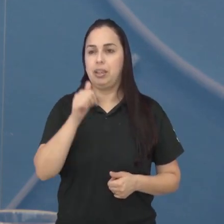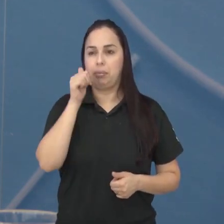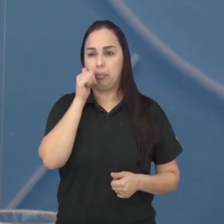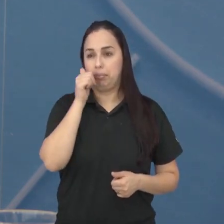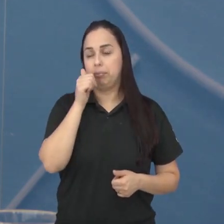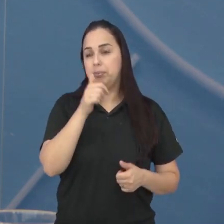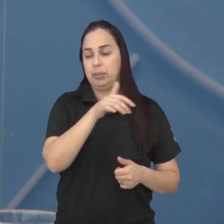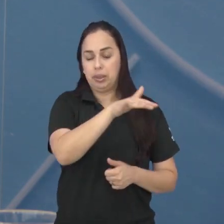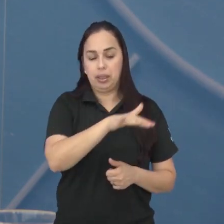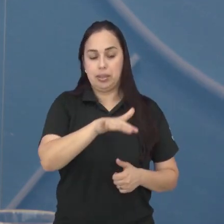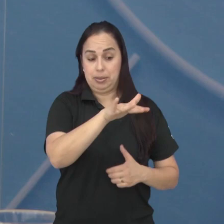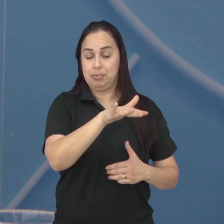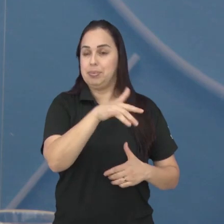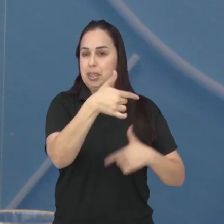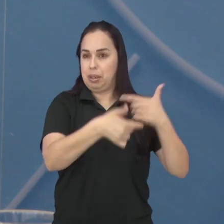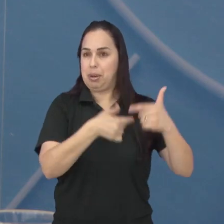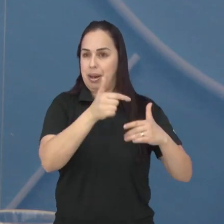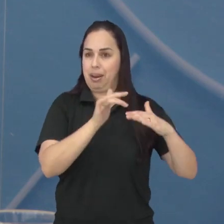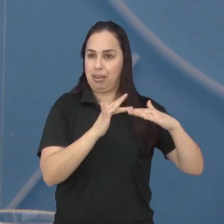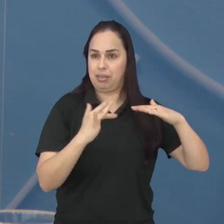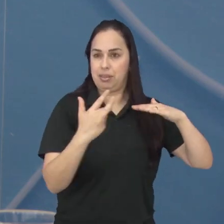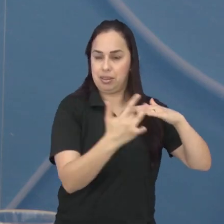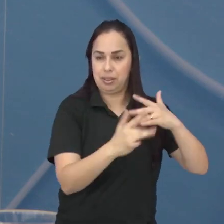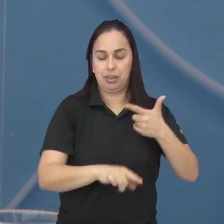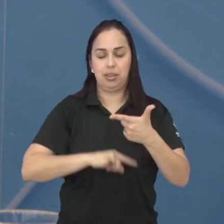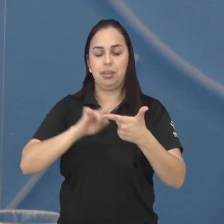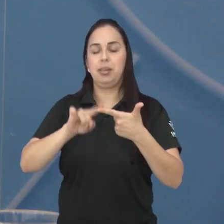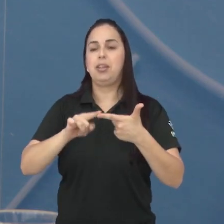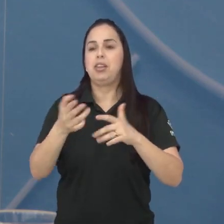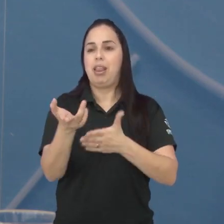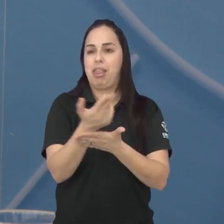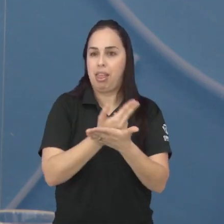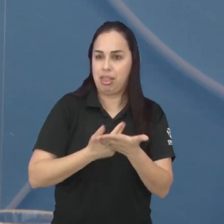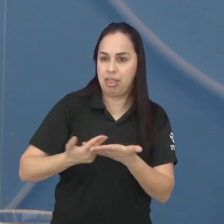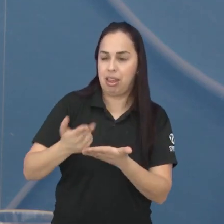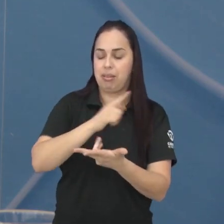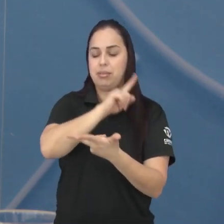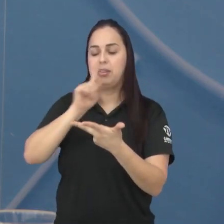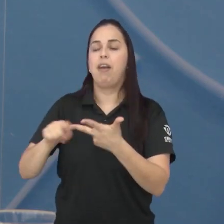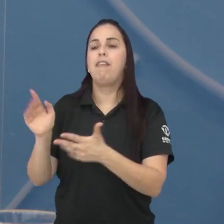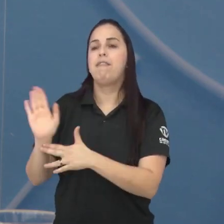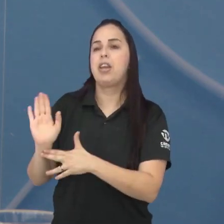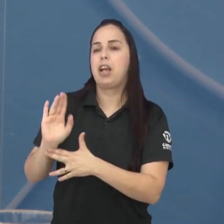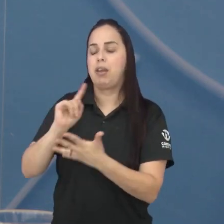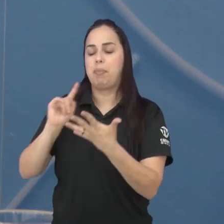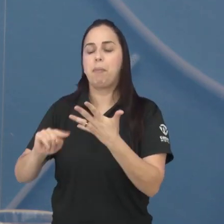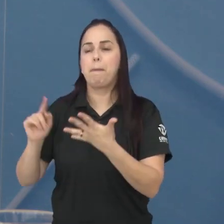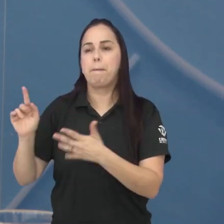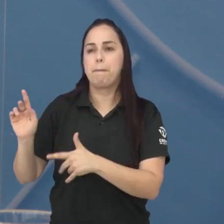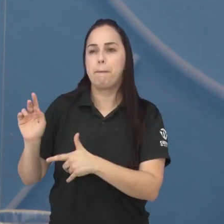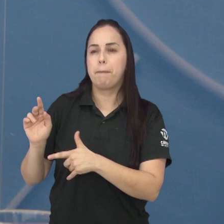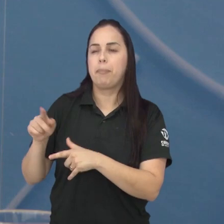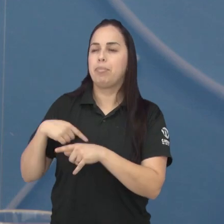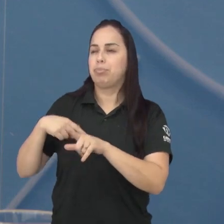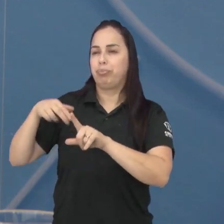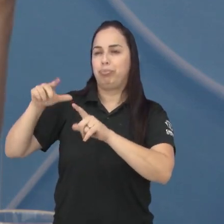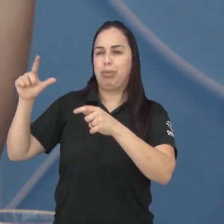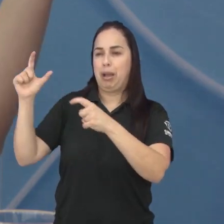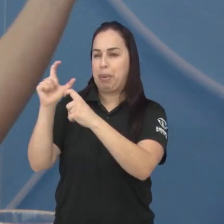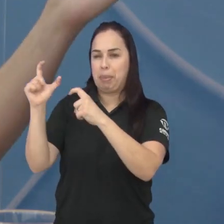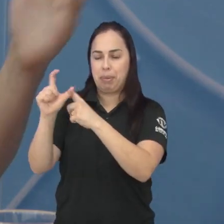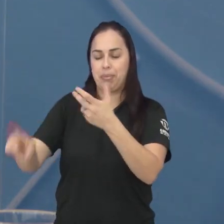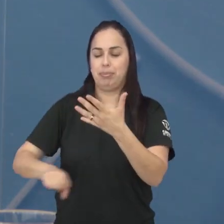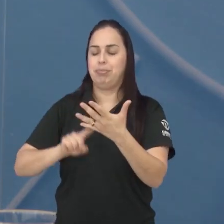trabalha com redes sociais, mas também tem gente desenhando, gente fazendo filme, fazendo música, fazendo HQ,